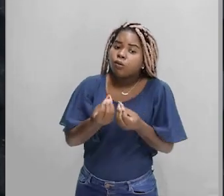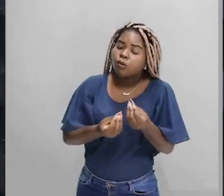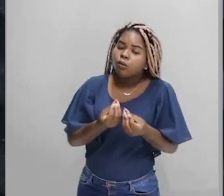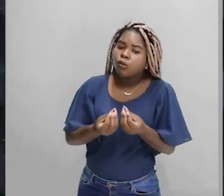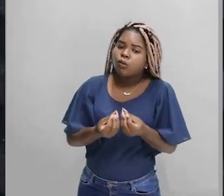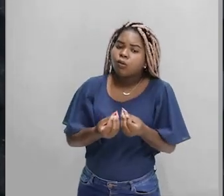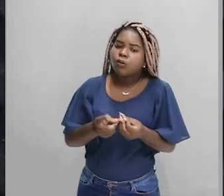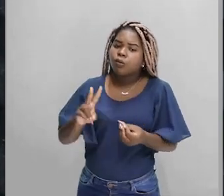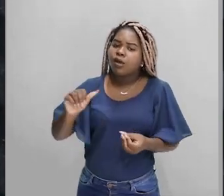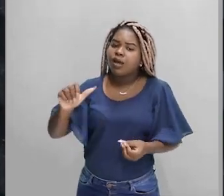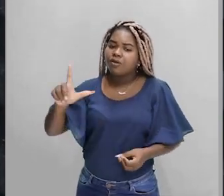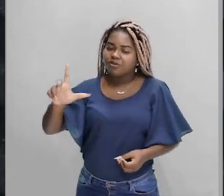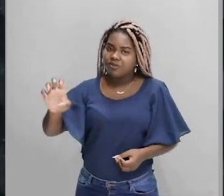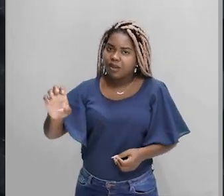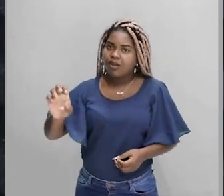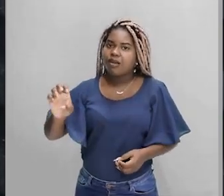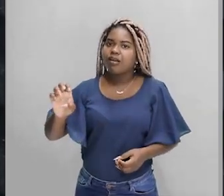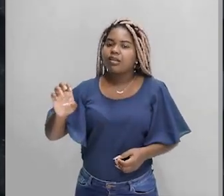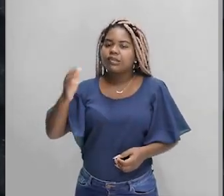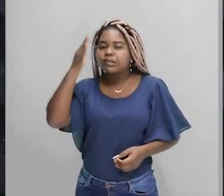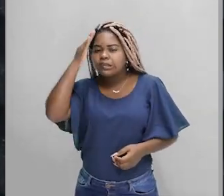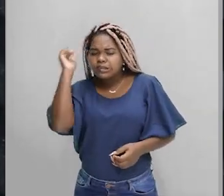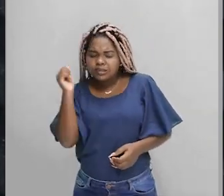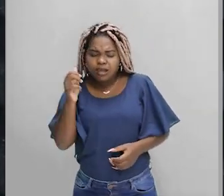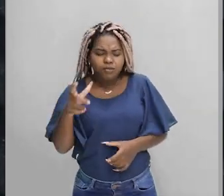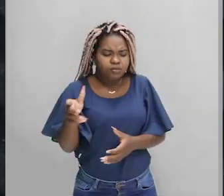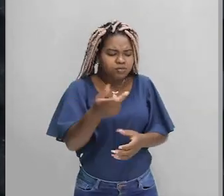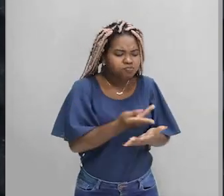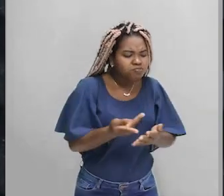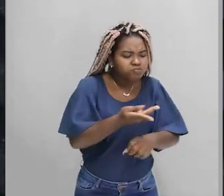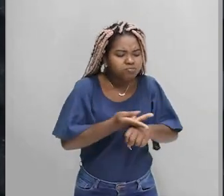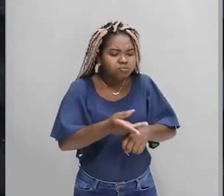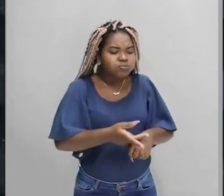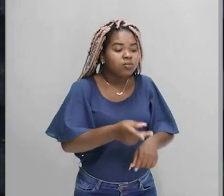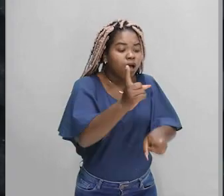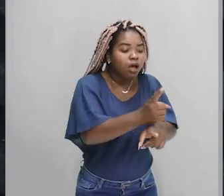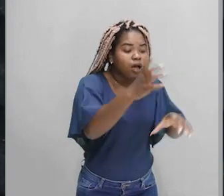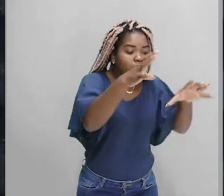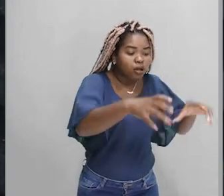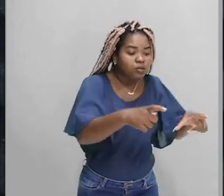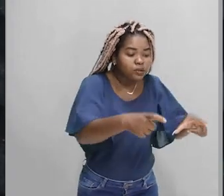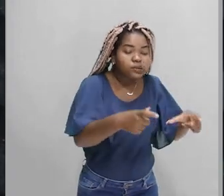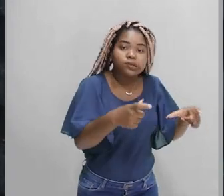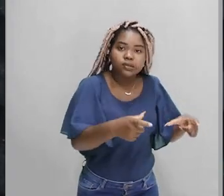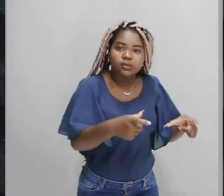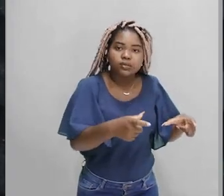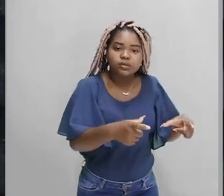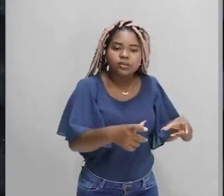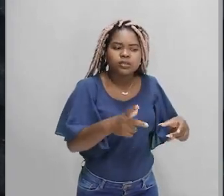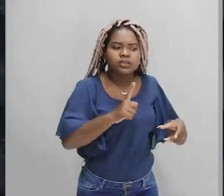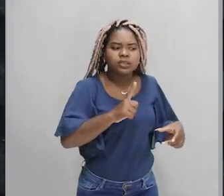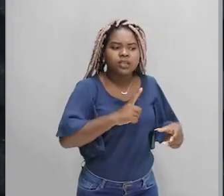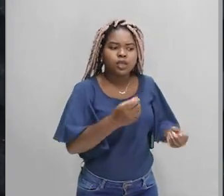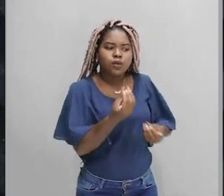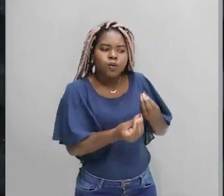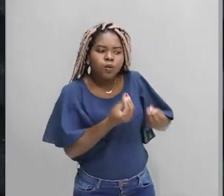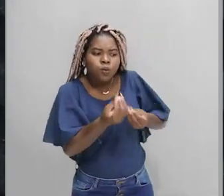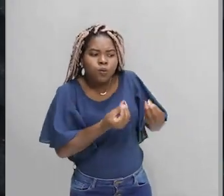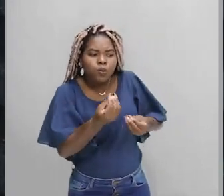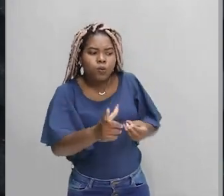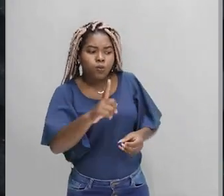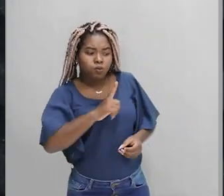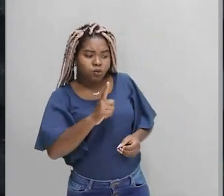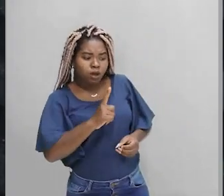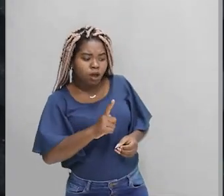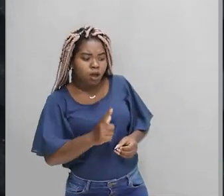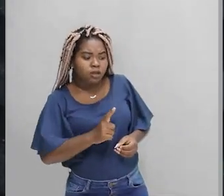a Vale do Rio Doce, ela sabe que em uma localidade ela vai ter esse potencial de extrair mineral metálico? Porque ela vai analisar a estrutura e